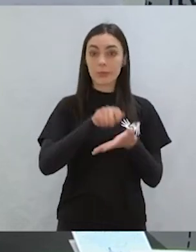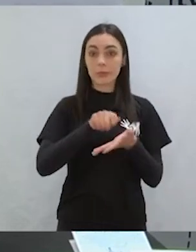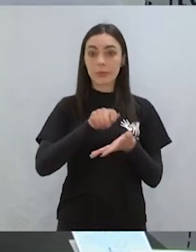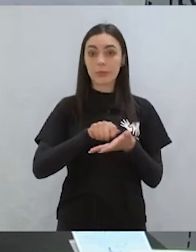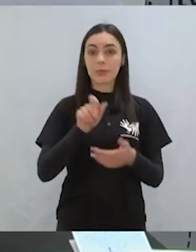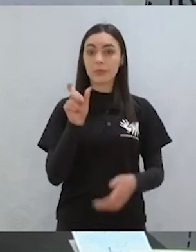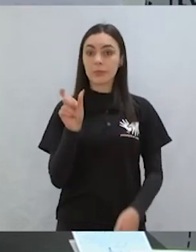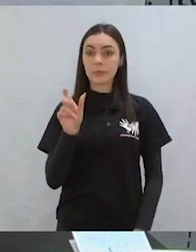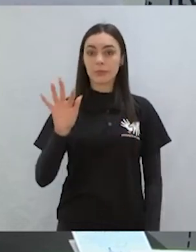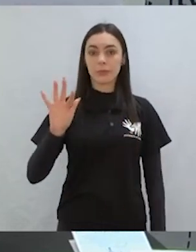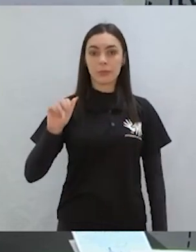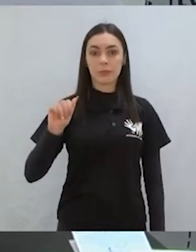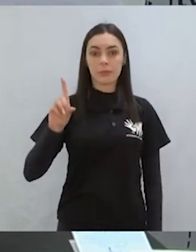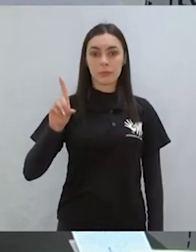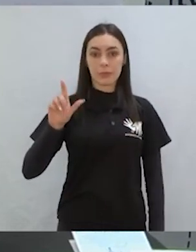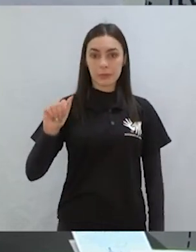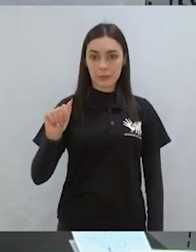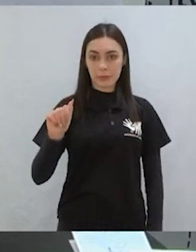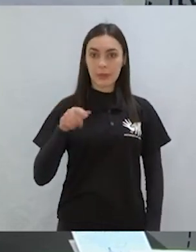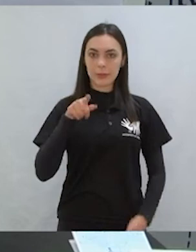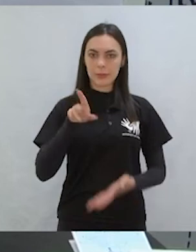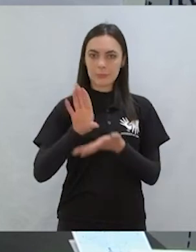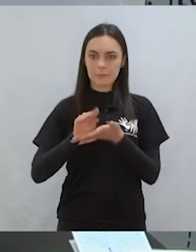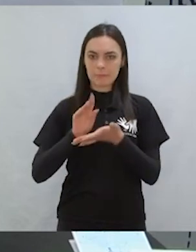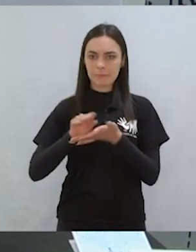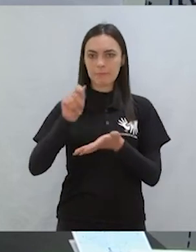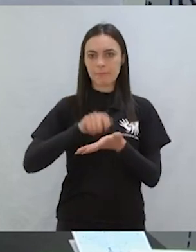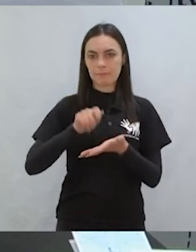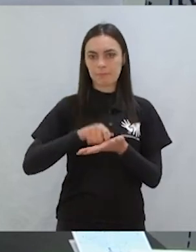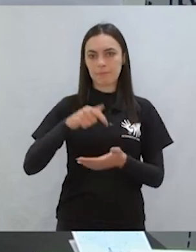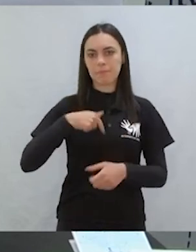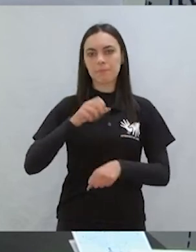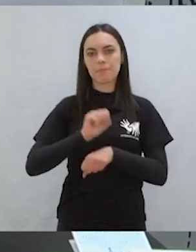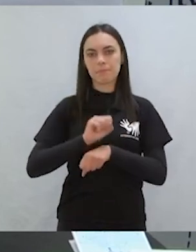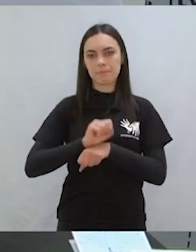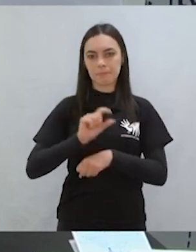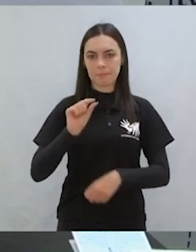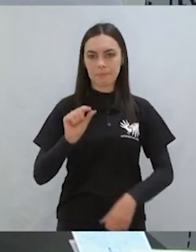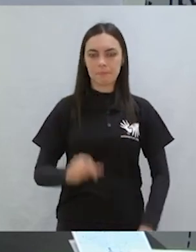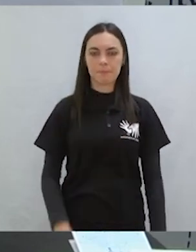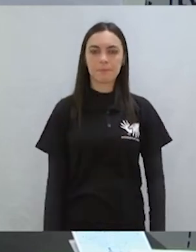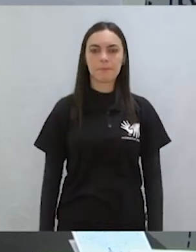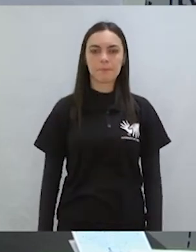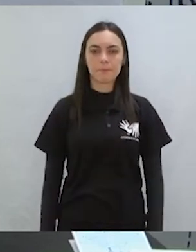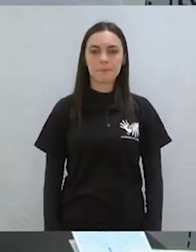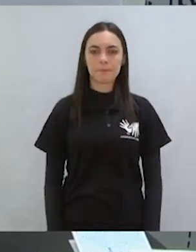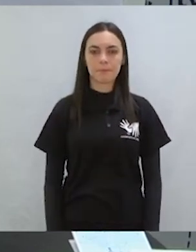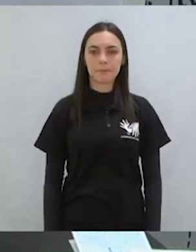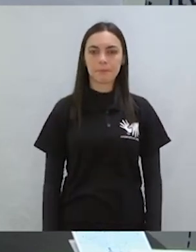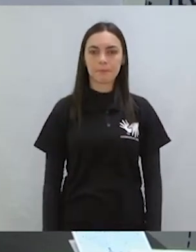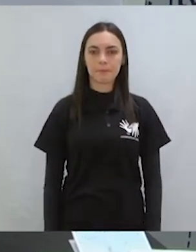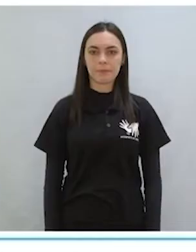caderno e escrevam a palavra fada. Enquanto vocês escrevem, eu espero um pouquinho.